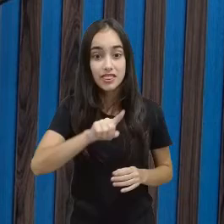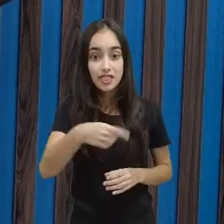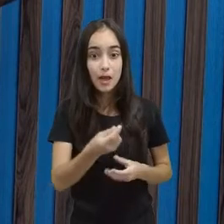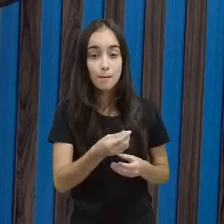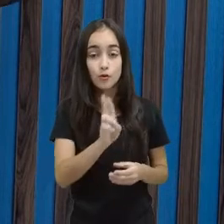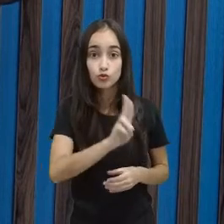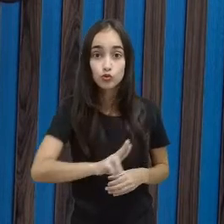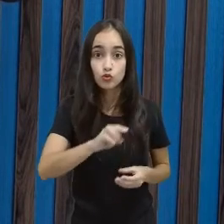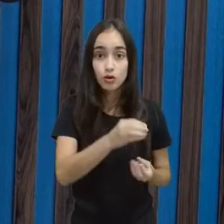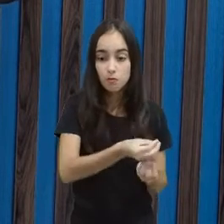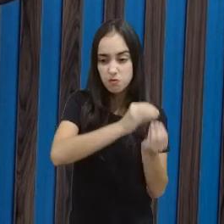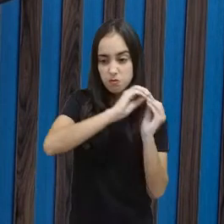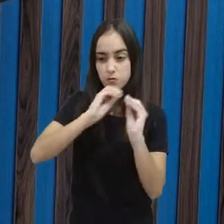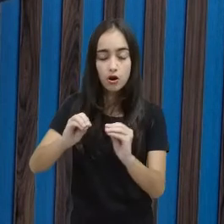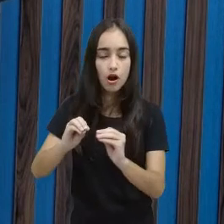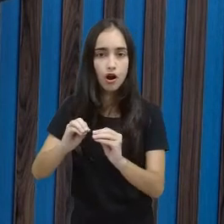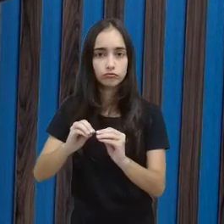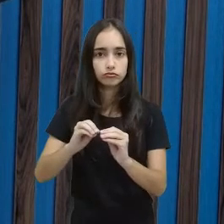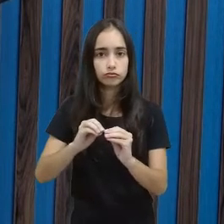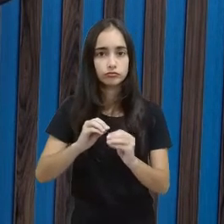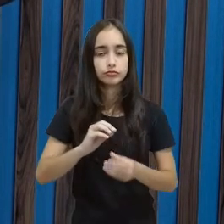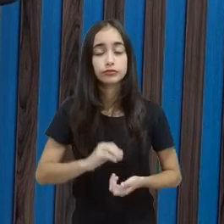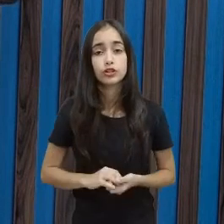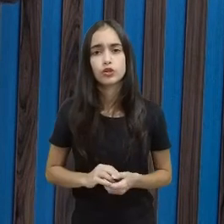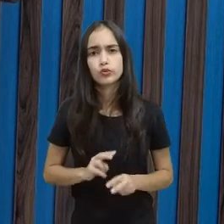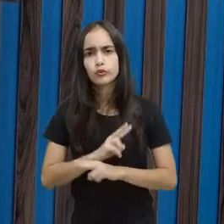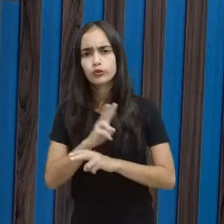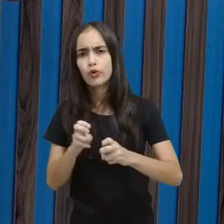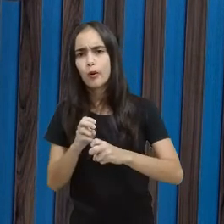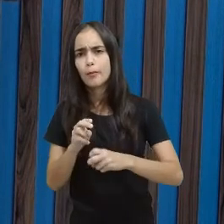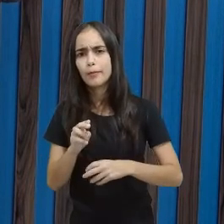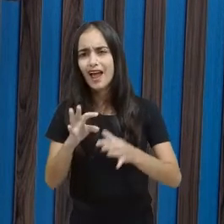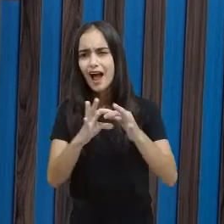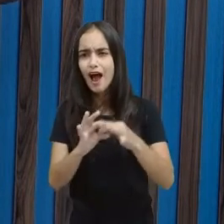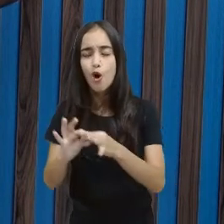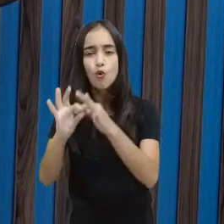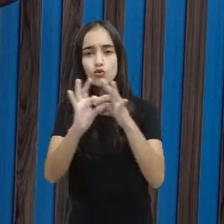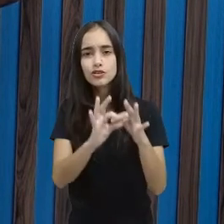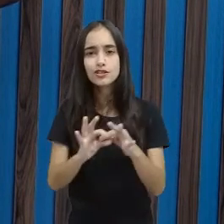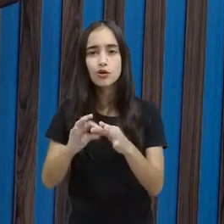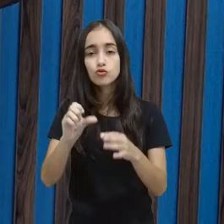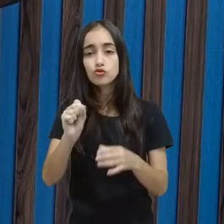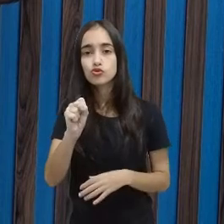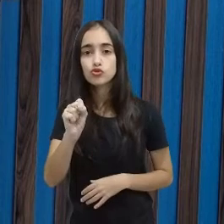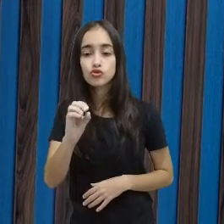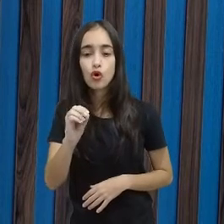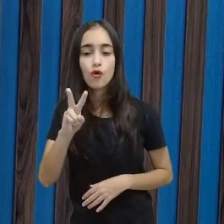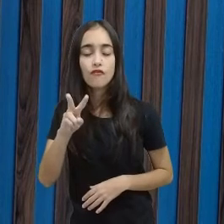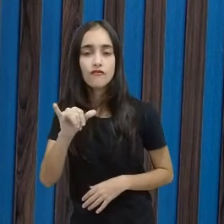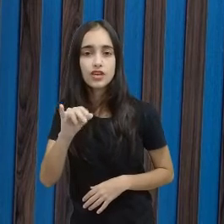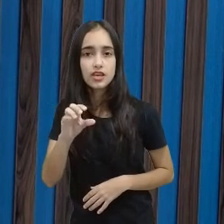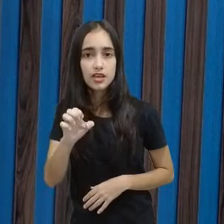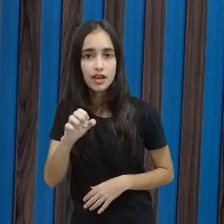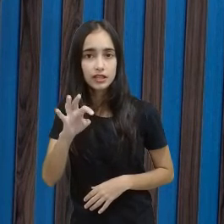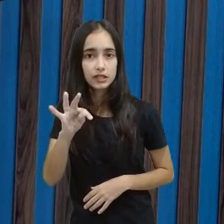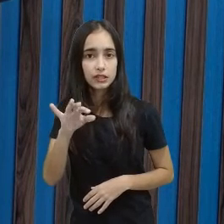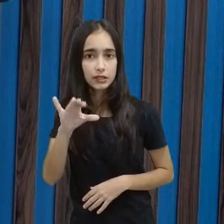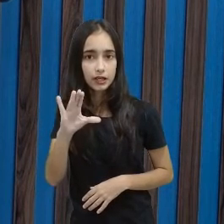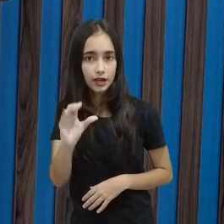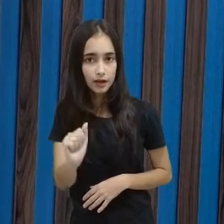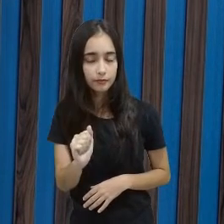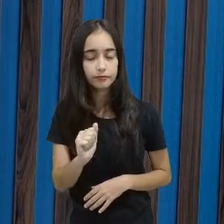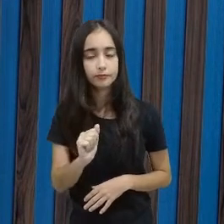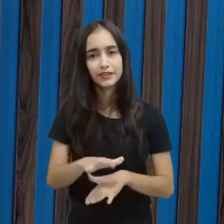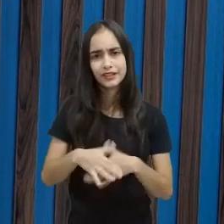Soviética. Né? Essa operação é a operação chamada de Operação Drop Shot, certo? Então, nesse sentido,